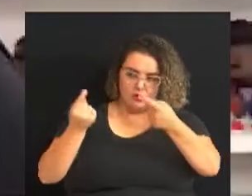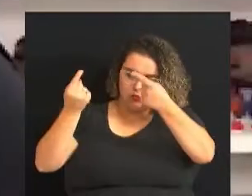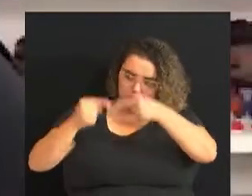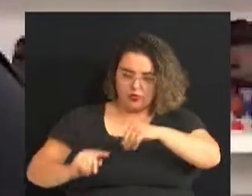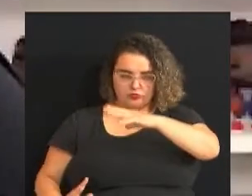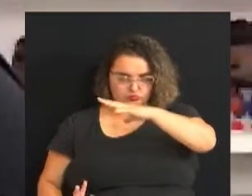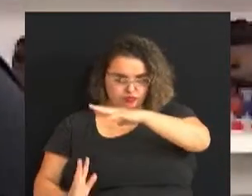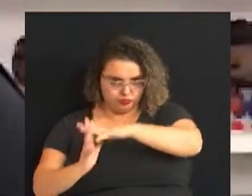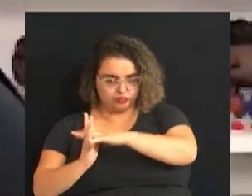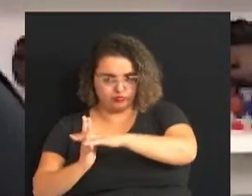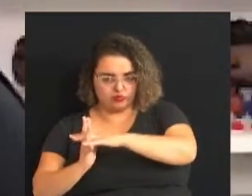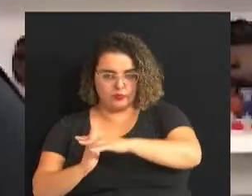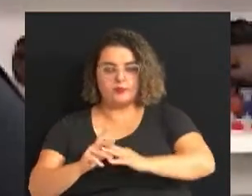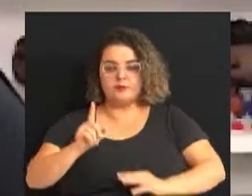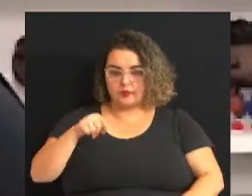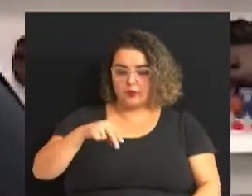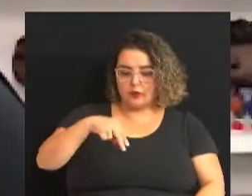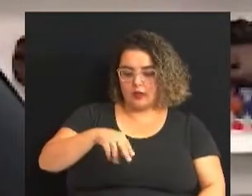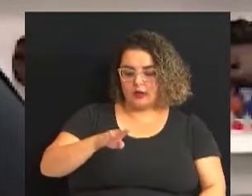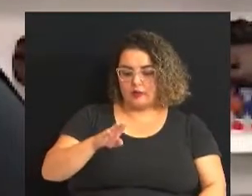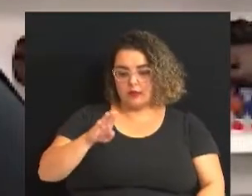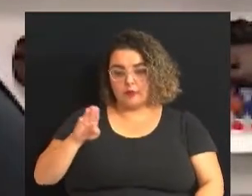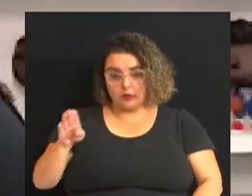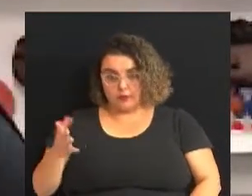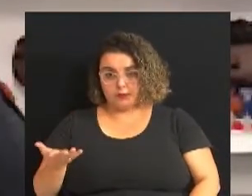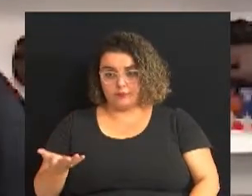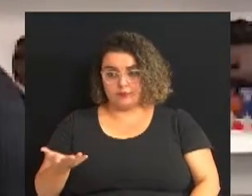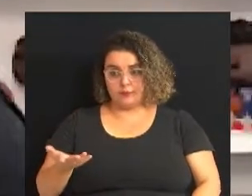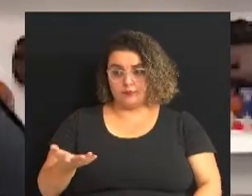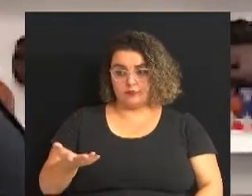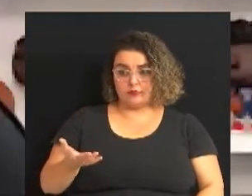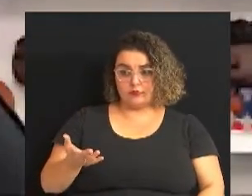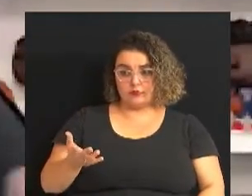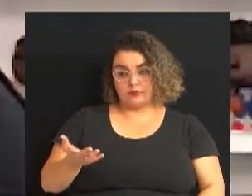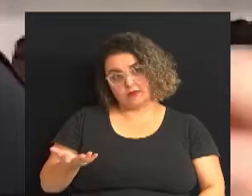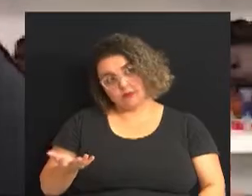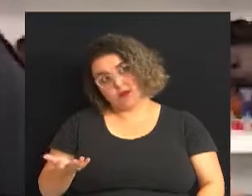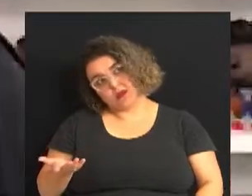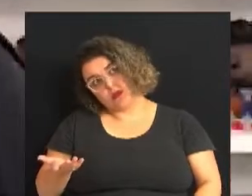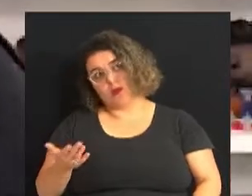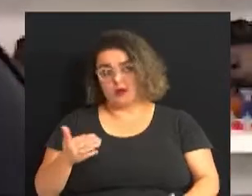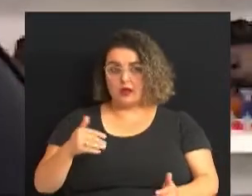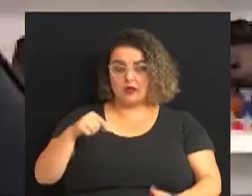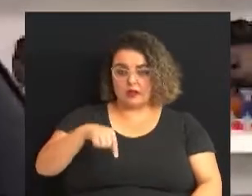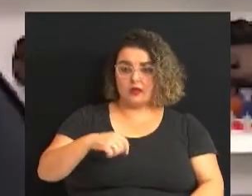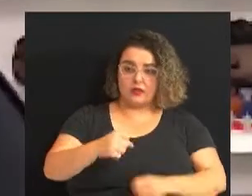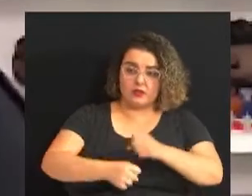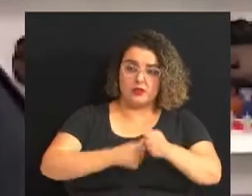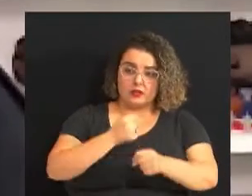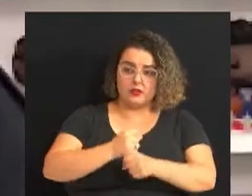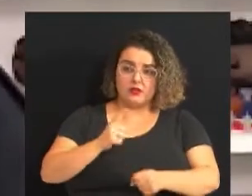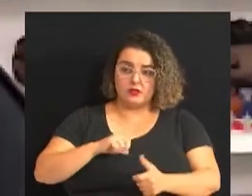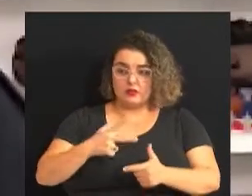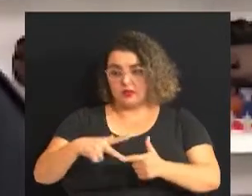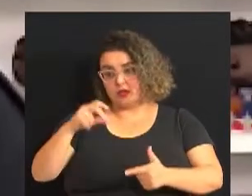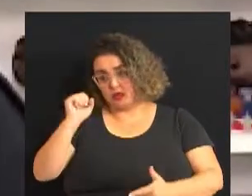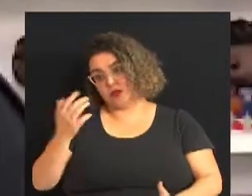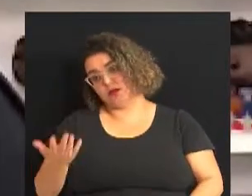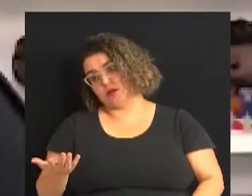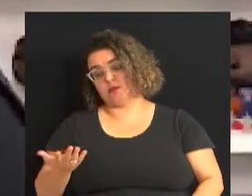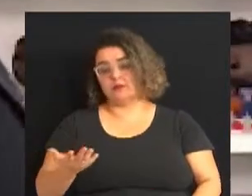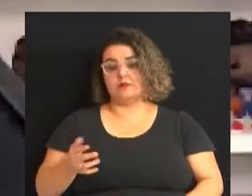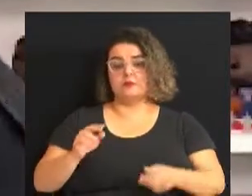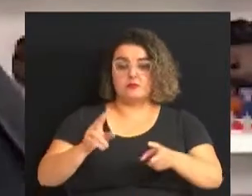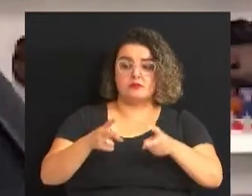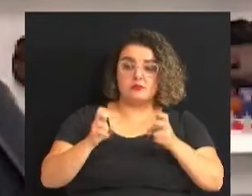top, que é o NBB, eu acho que vale para até que esse ano a gente teve um novo campeão, mas a gente percebe que é